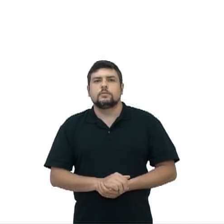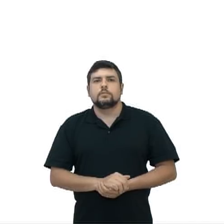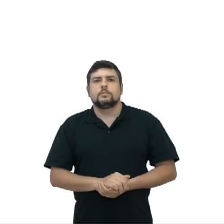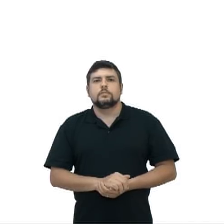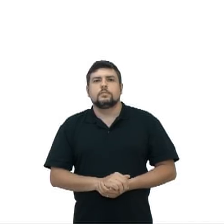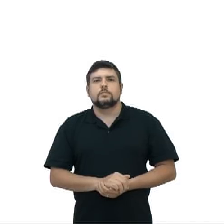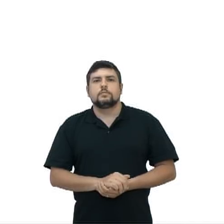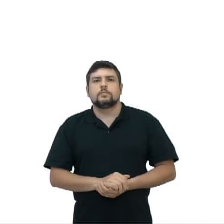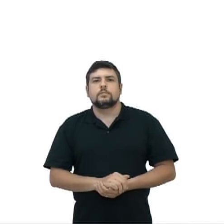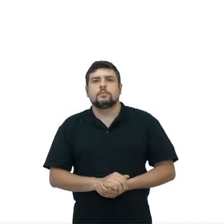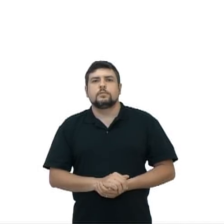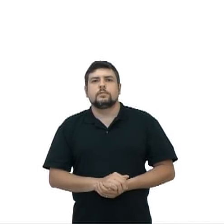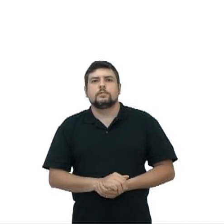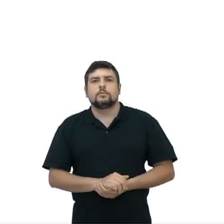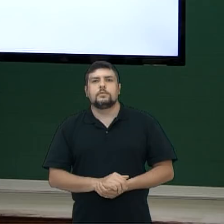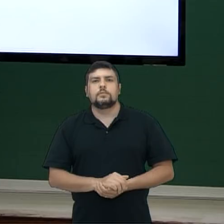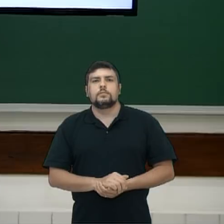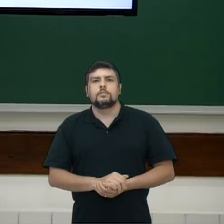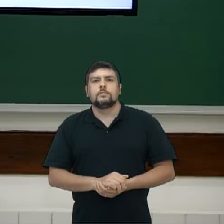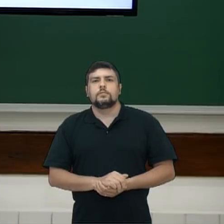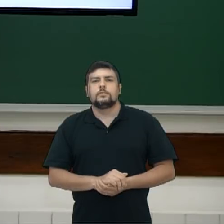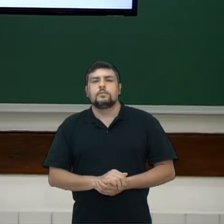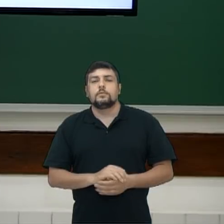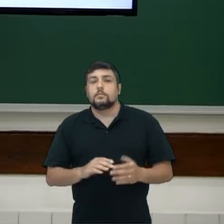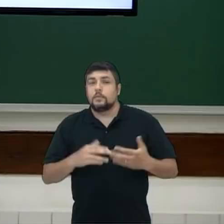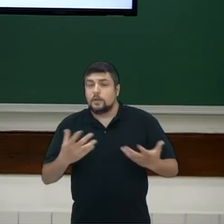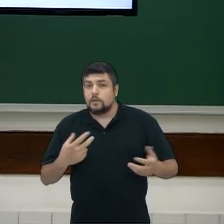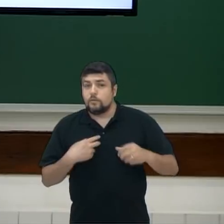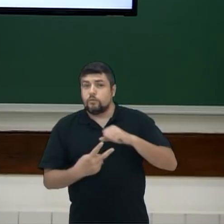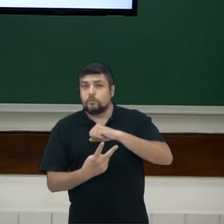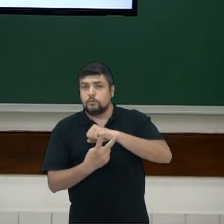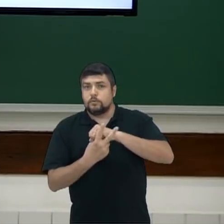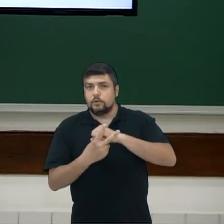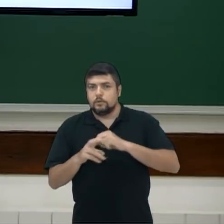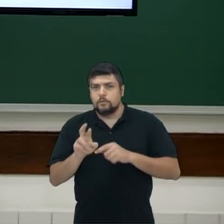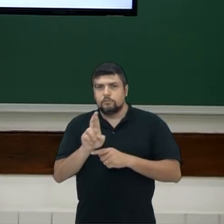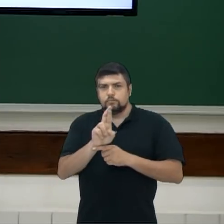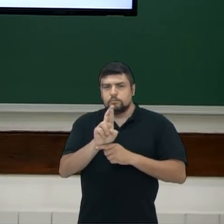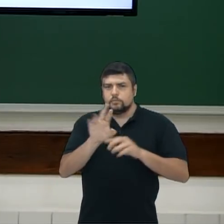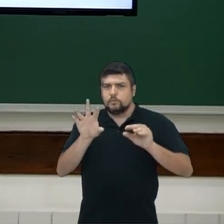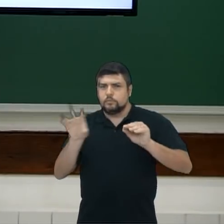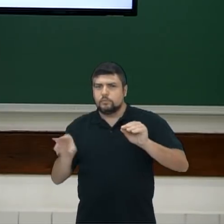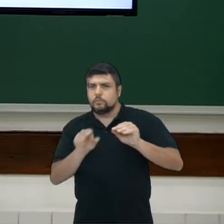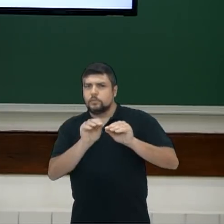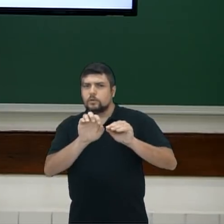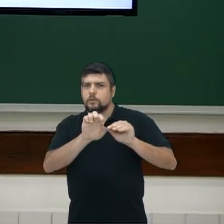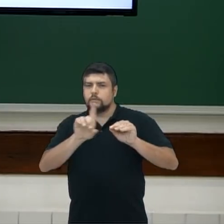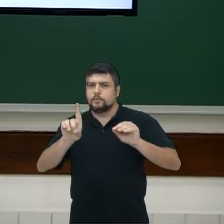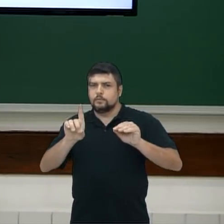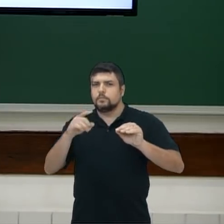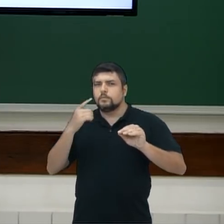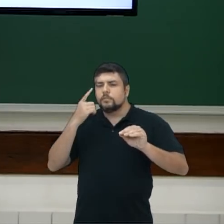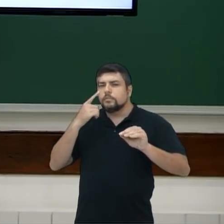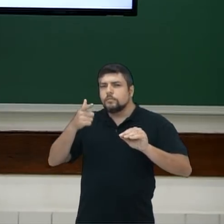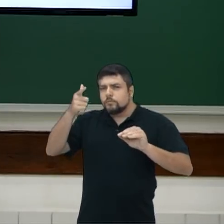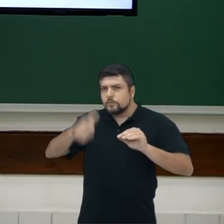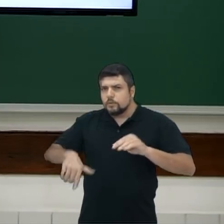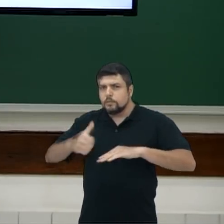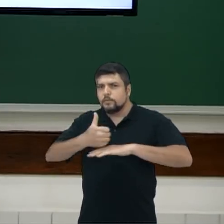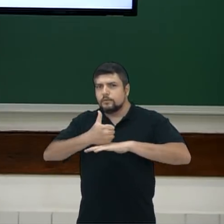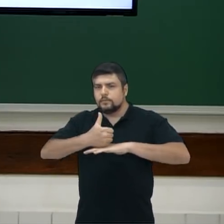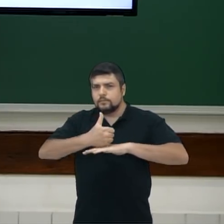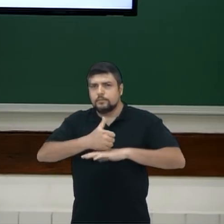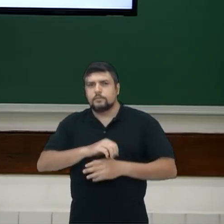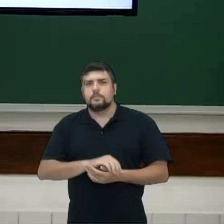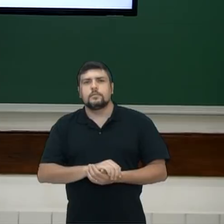arrested, olha lá, ed, certo? Vamos ver os nossos verbinhos regulares, beleza? Tranquilo? Vamos ver algumas outras profissões? Então, vamos